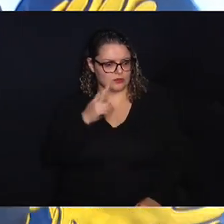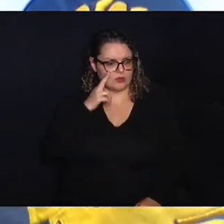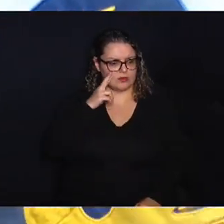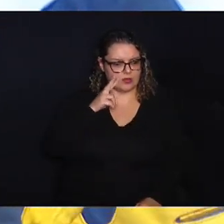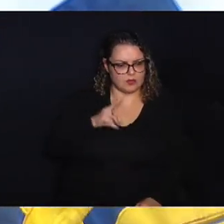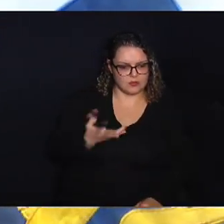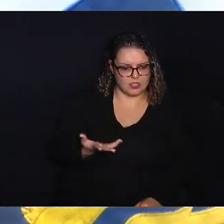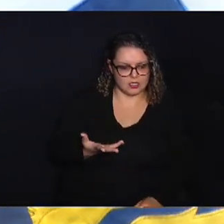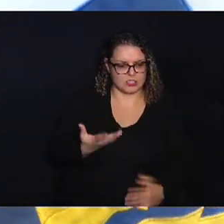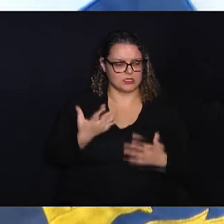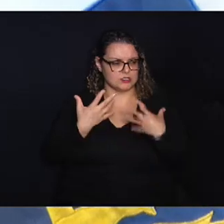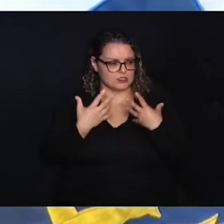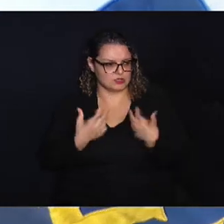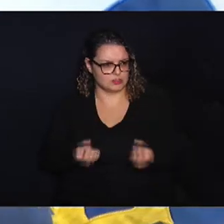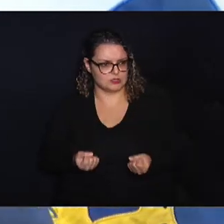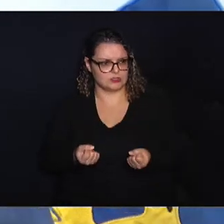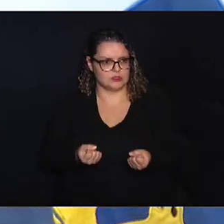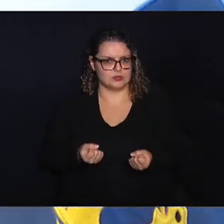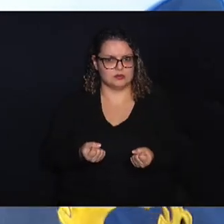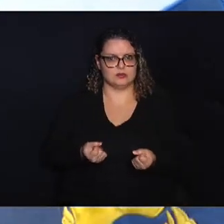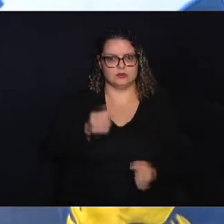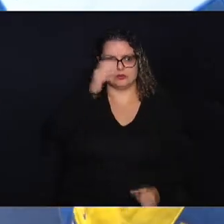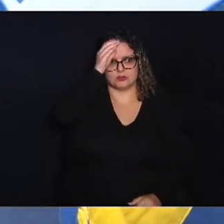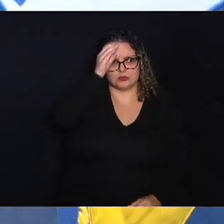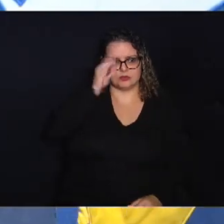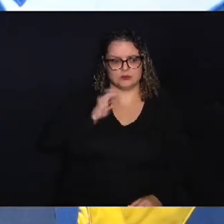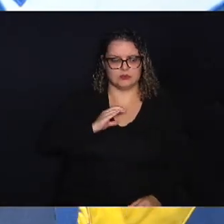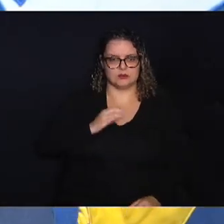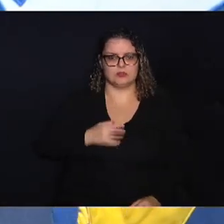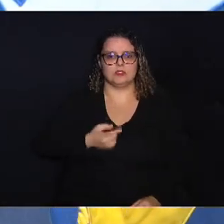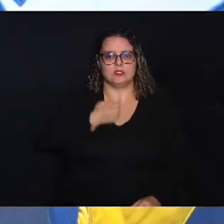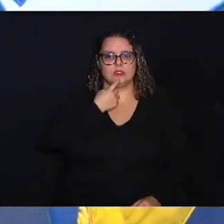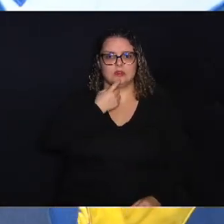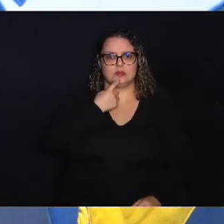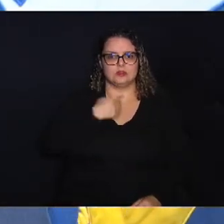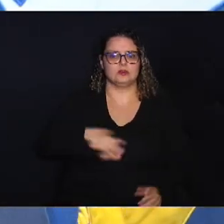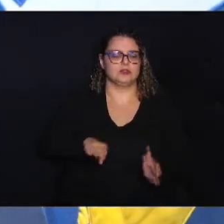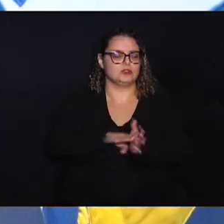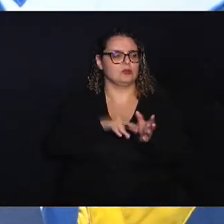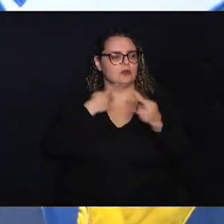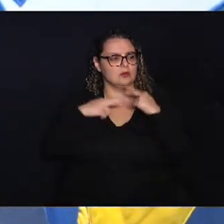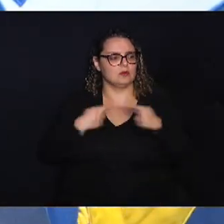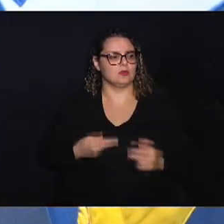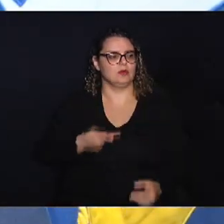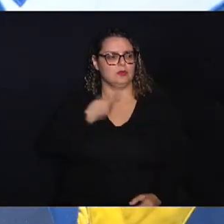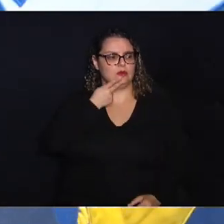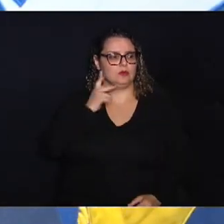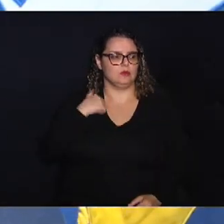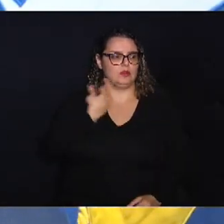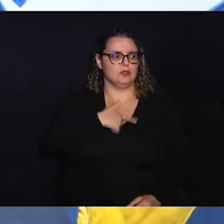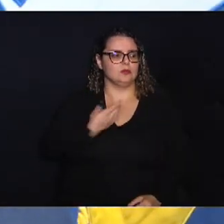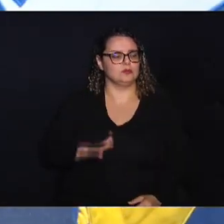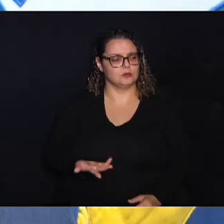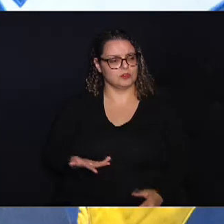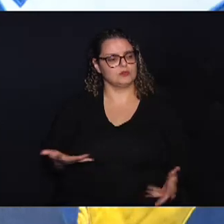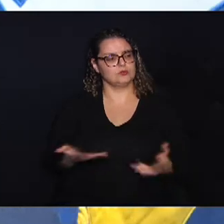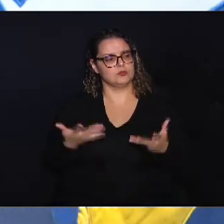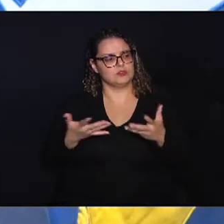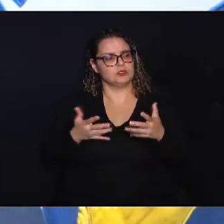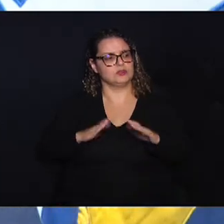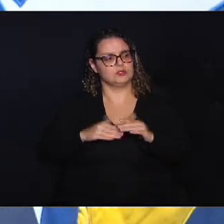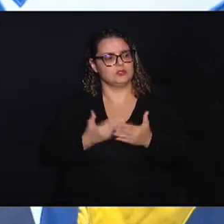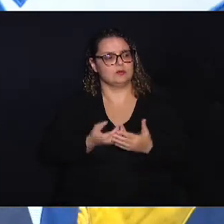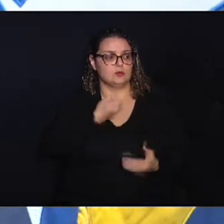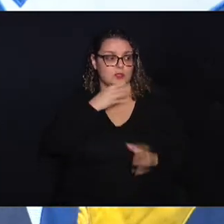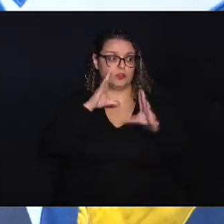senhor recebeu, né, o cidadão campineiro que veio reclamar. Conta para a gente a motivação desse requerimento. Boa noite,